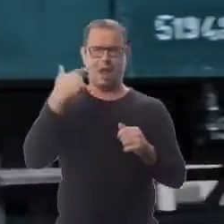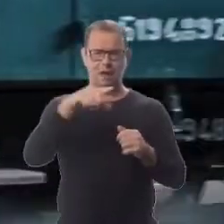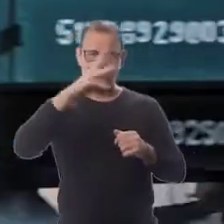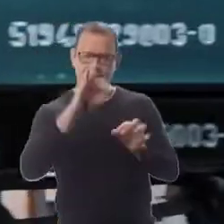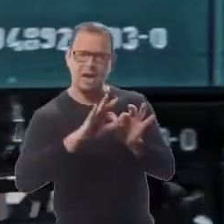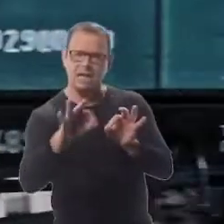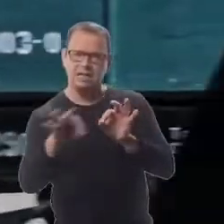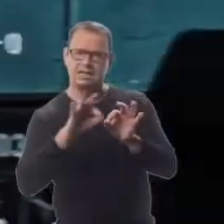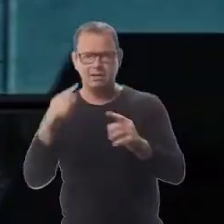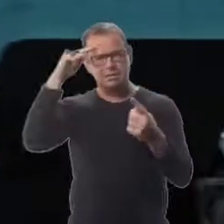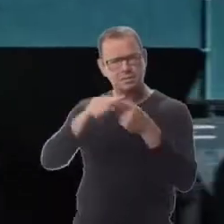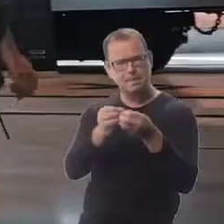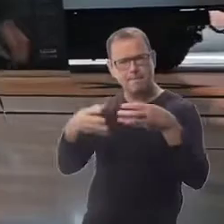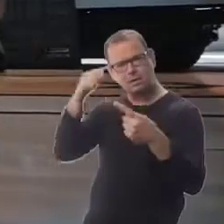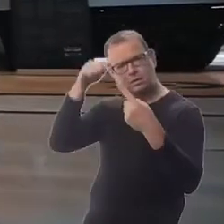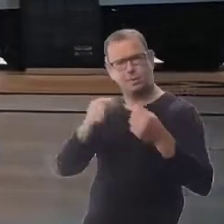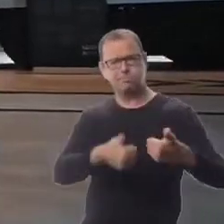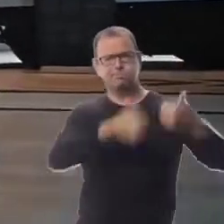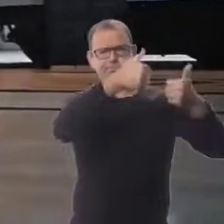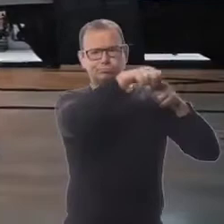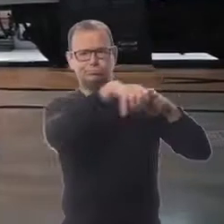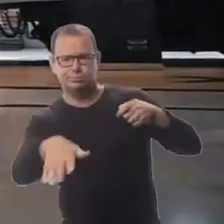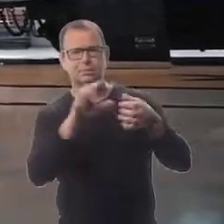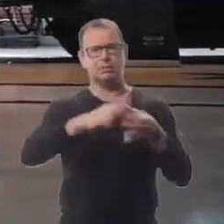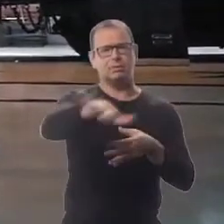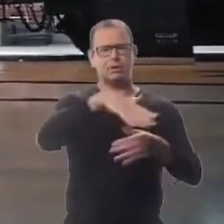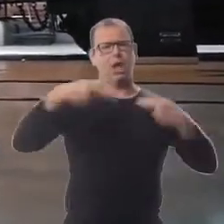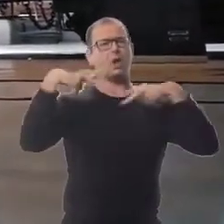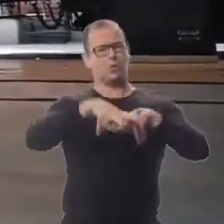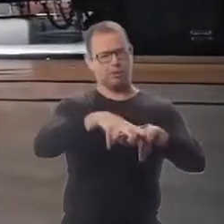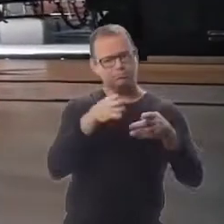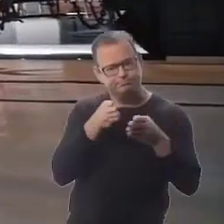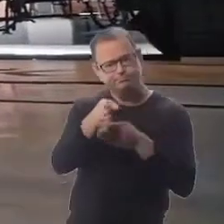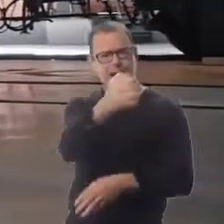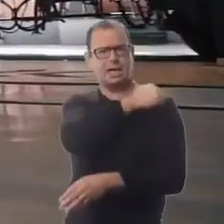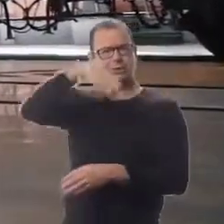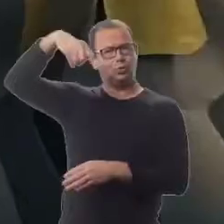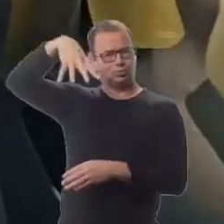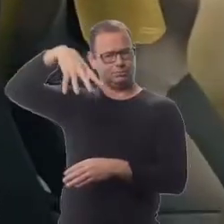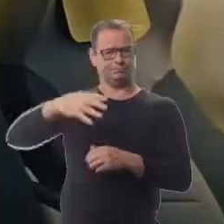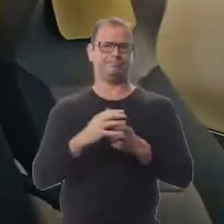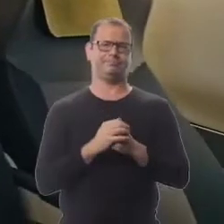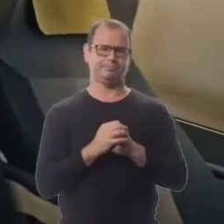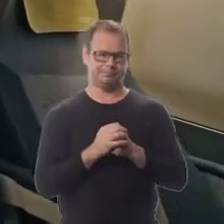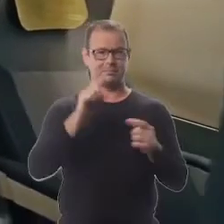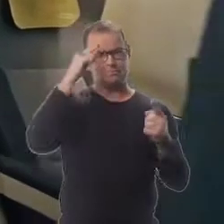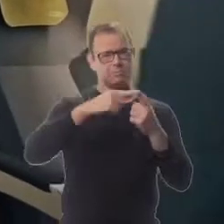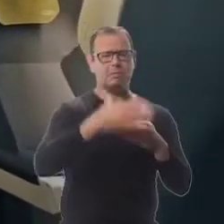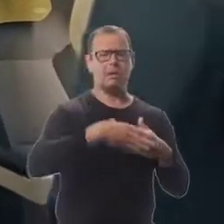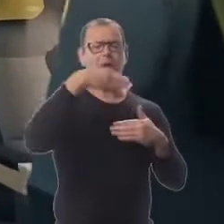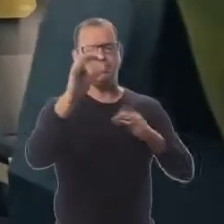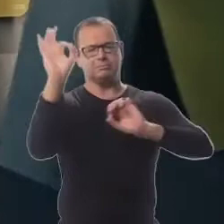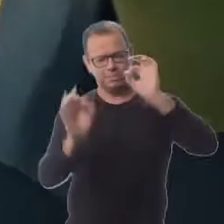primeira central elétrica do entroncamento, denominada Casa da Luz. Mais tarde foi construída uma nave paralela, a